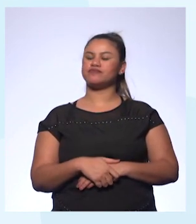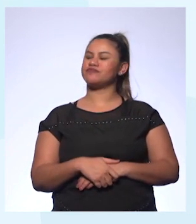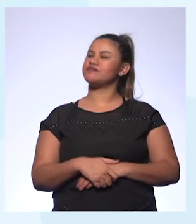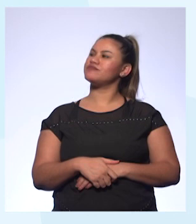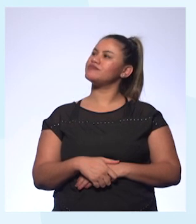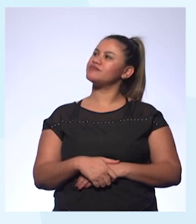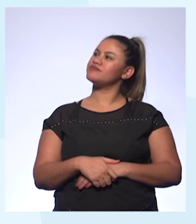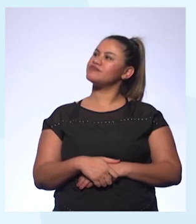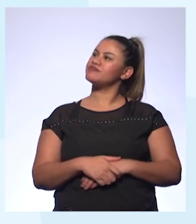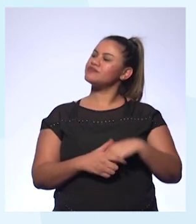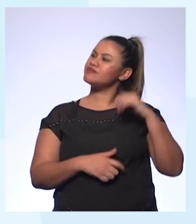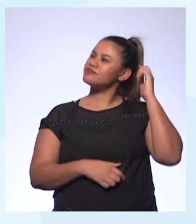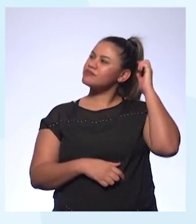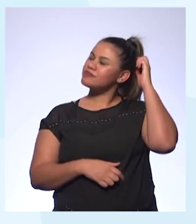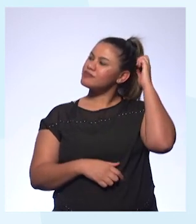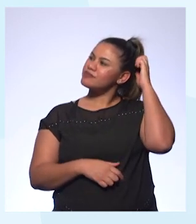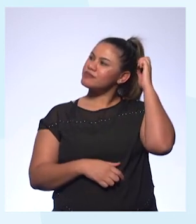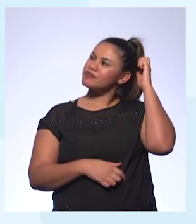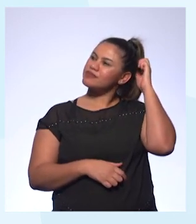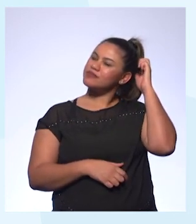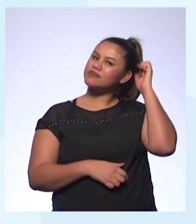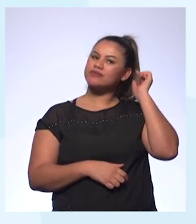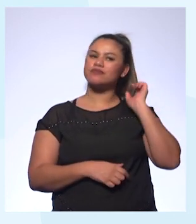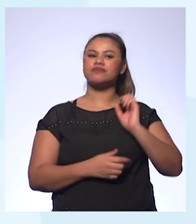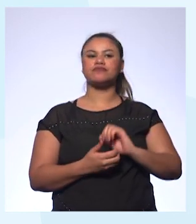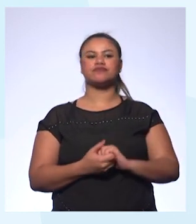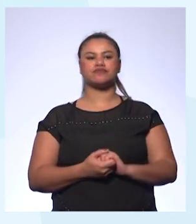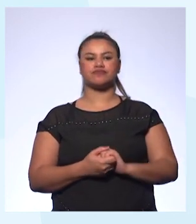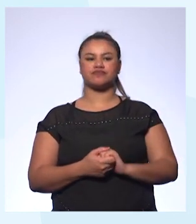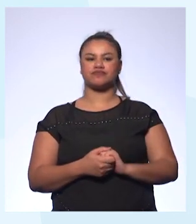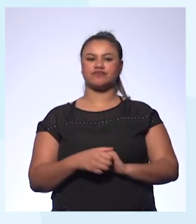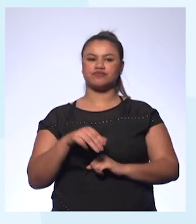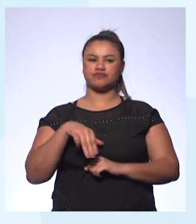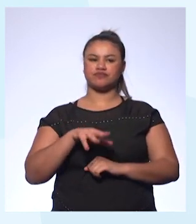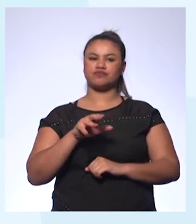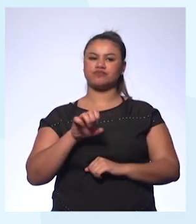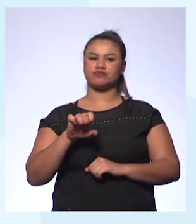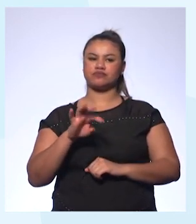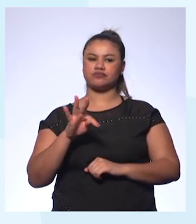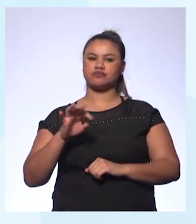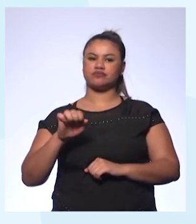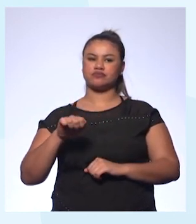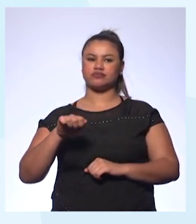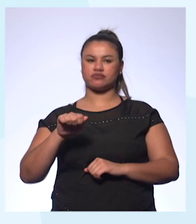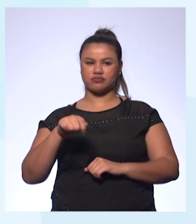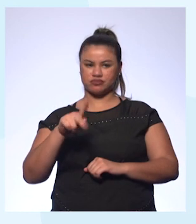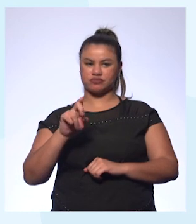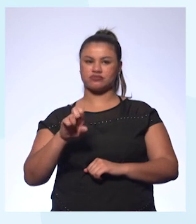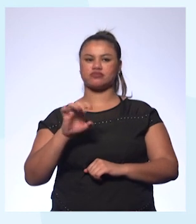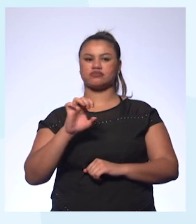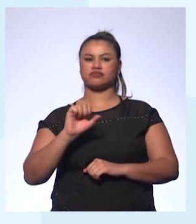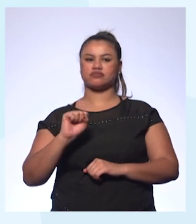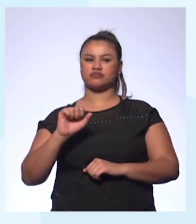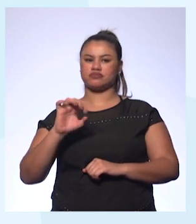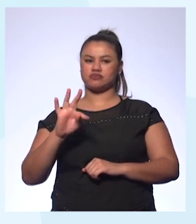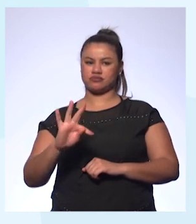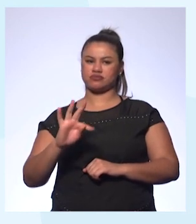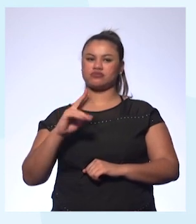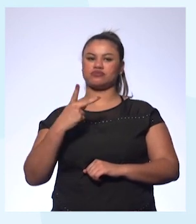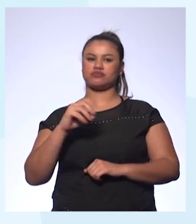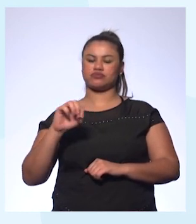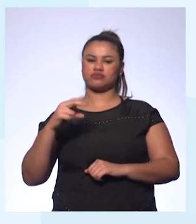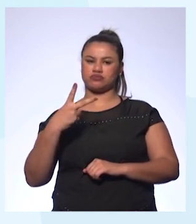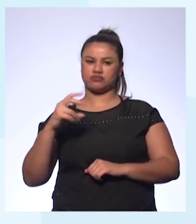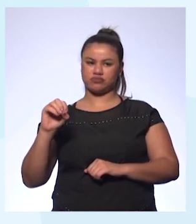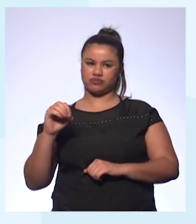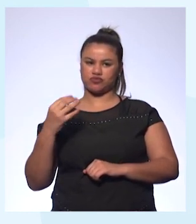só olha só olha só a tem aí o steak é seu tio Antônio forma vamos montar a frase agora e quando vocês